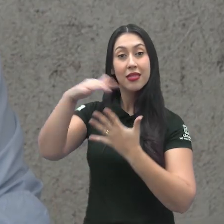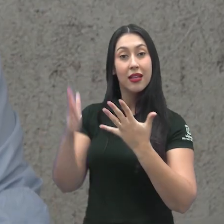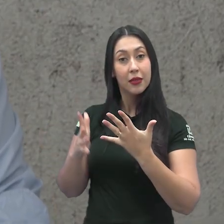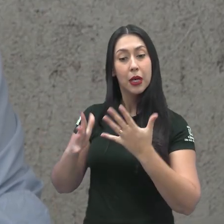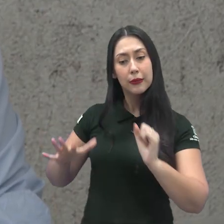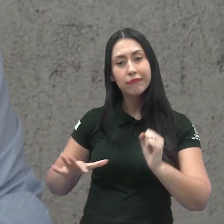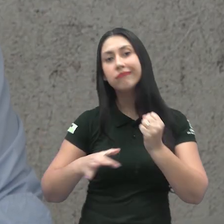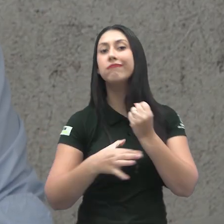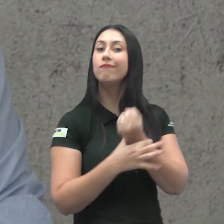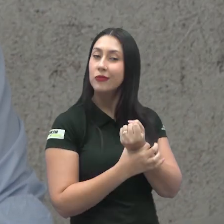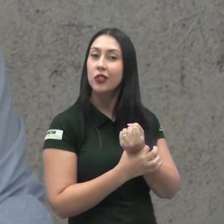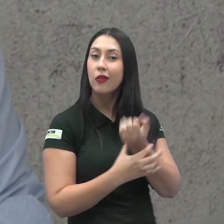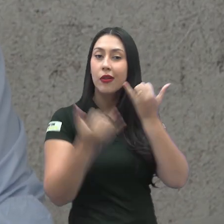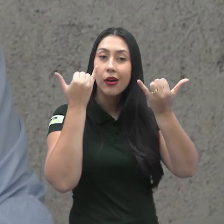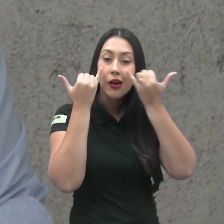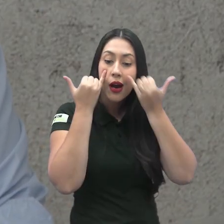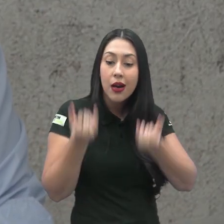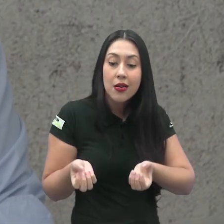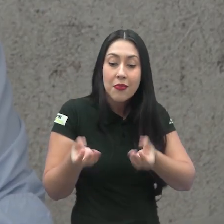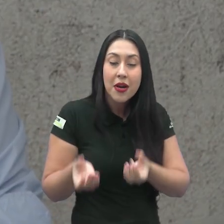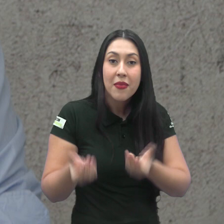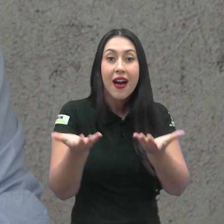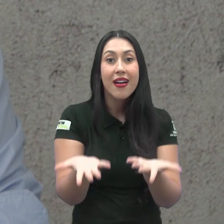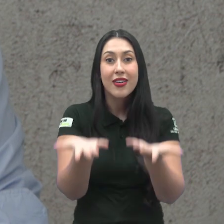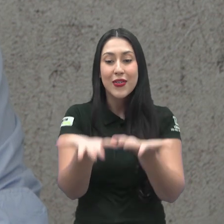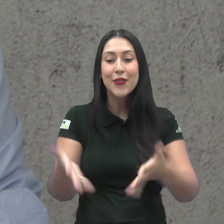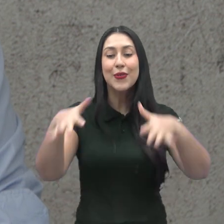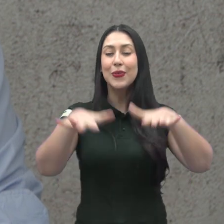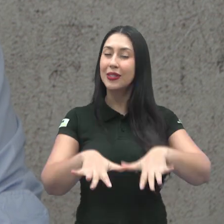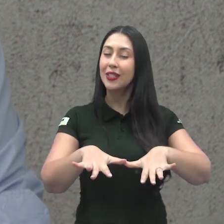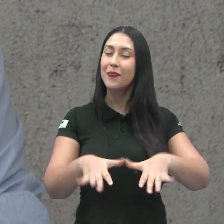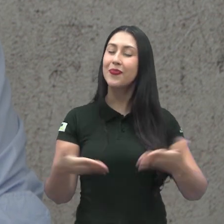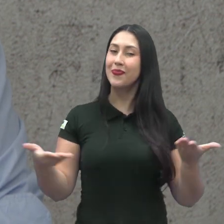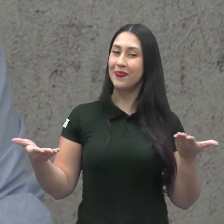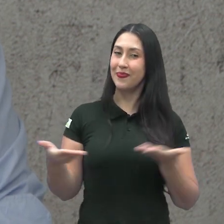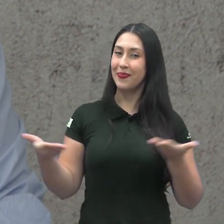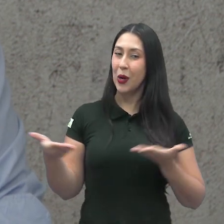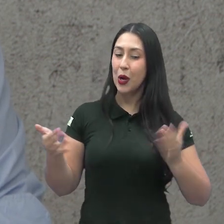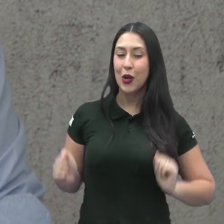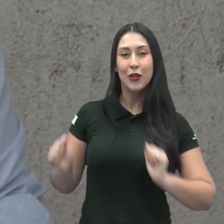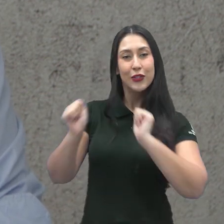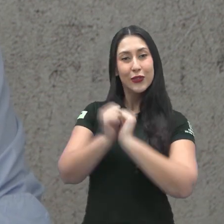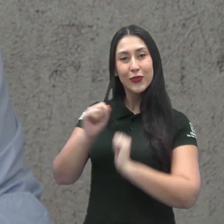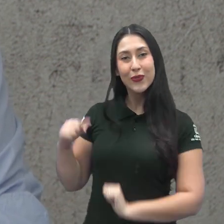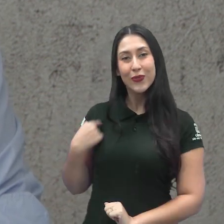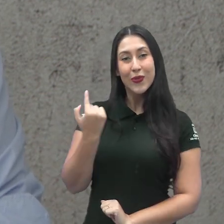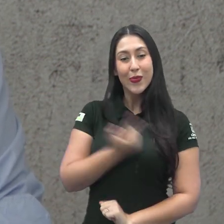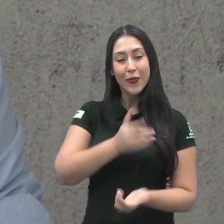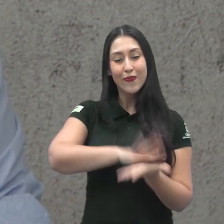Libras, garantindo acesso à informação, à inclusão, E quem está com a gente hoje, tornando essa